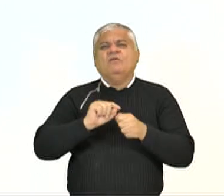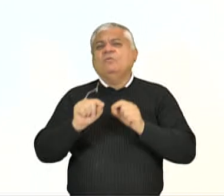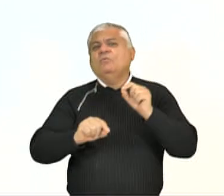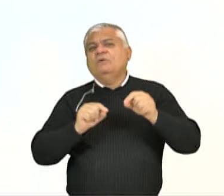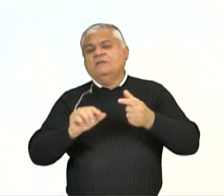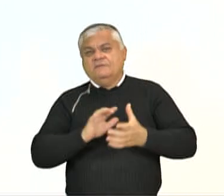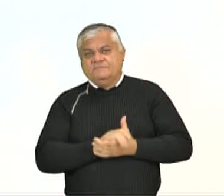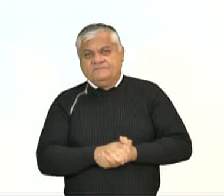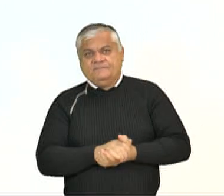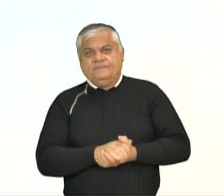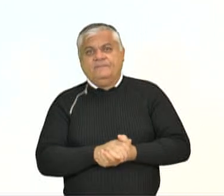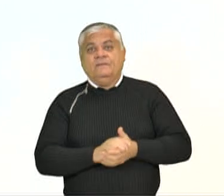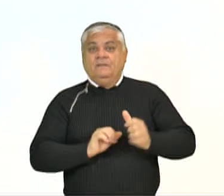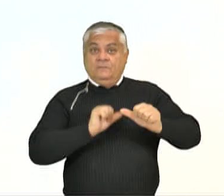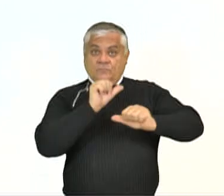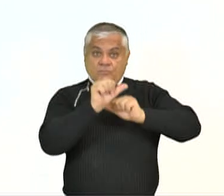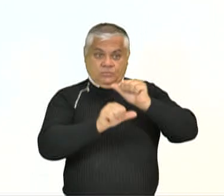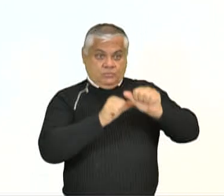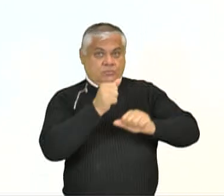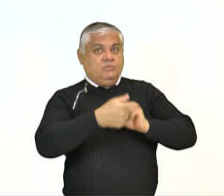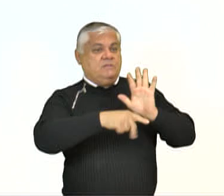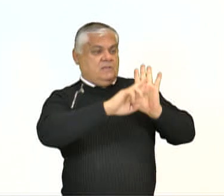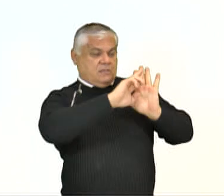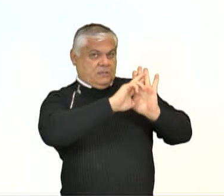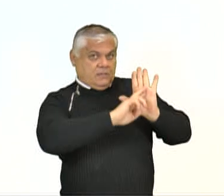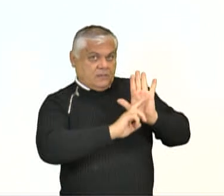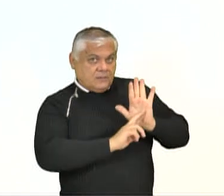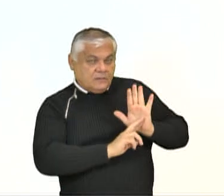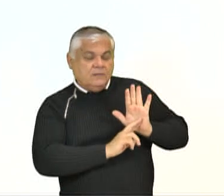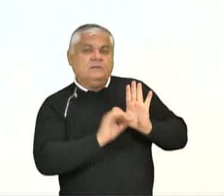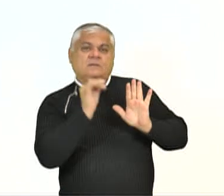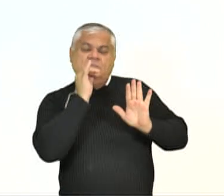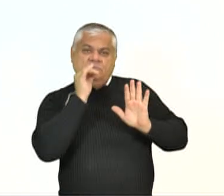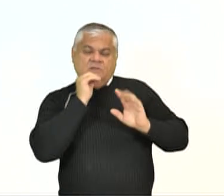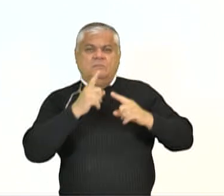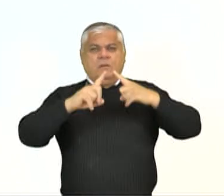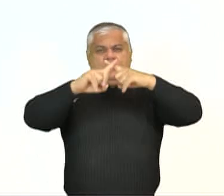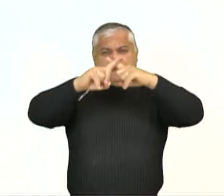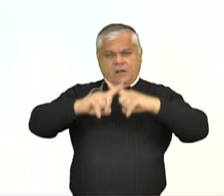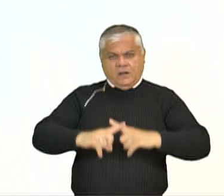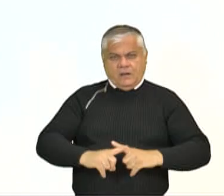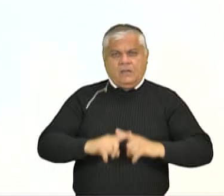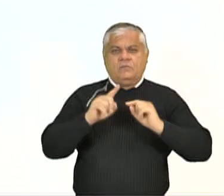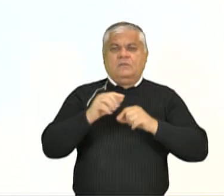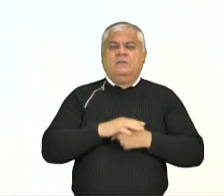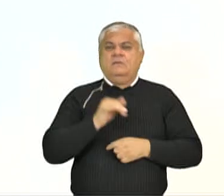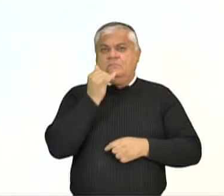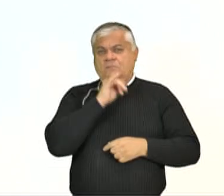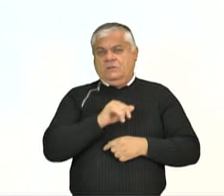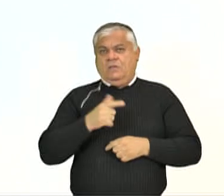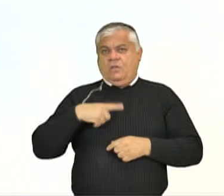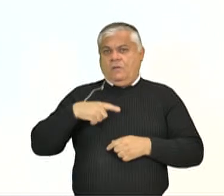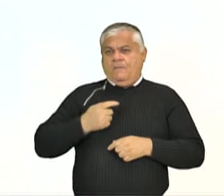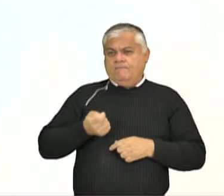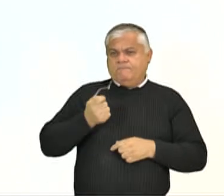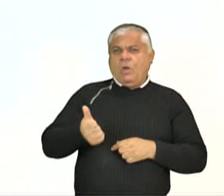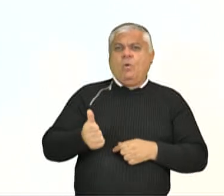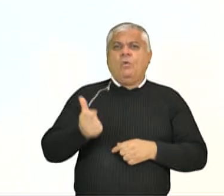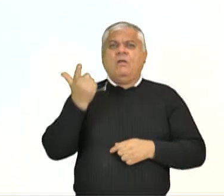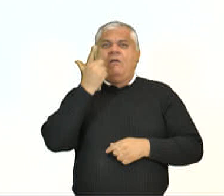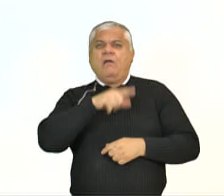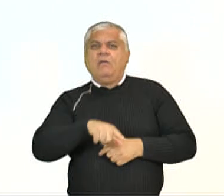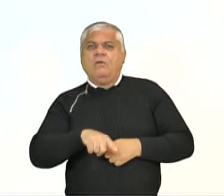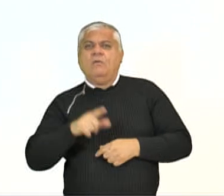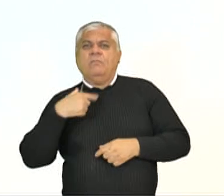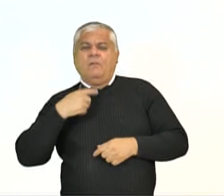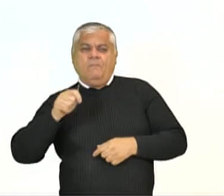voleibol? Então mudaram muitas regras. Por exemplo, os jogos eles eram por vantagens. Para você conseguir um ponto, você tinha que fazer uma